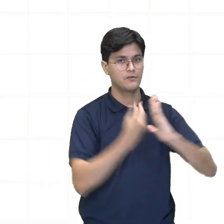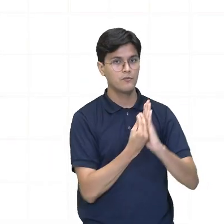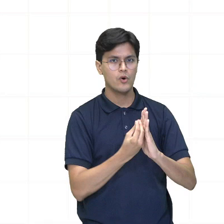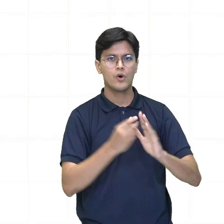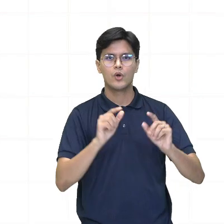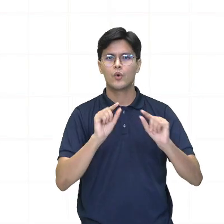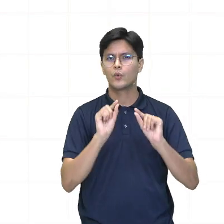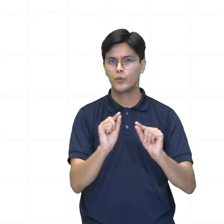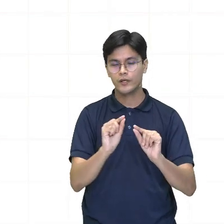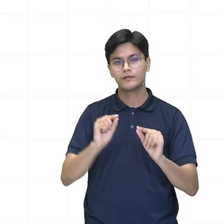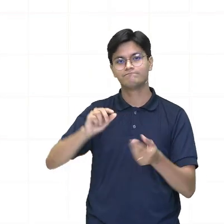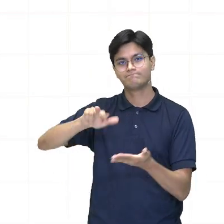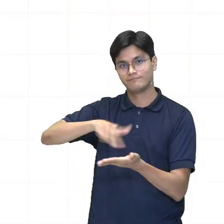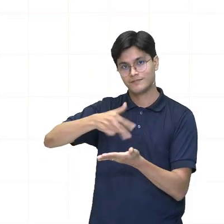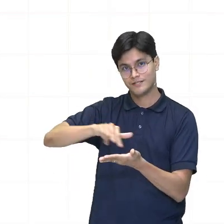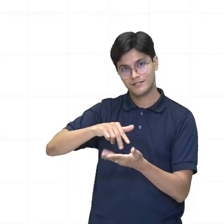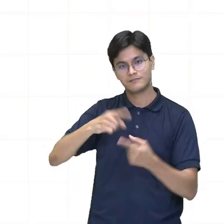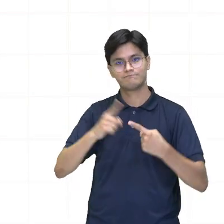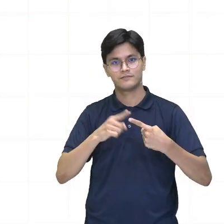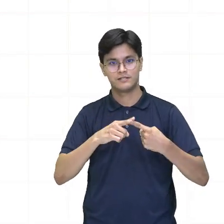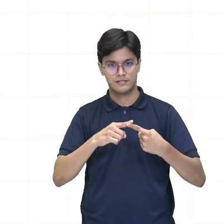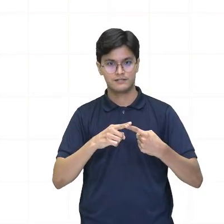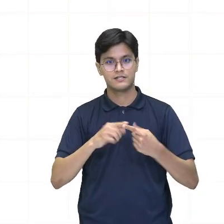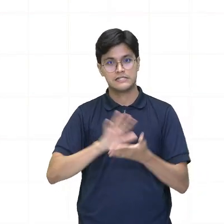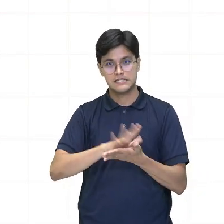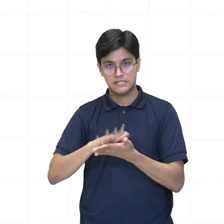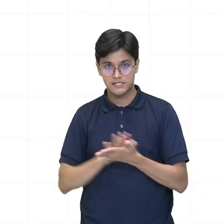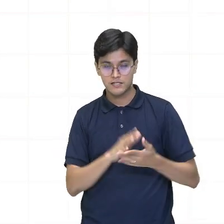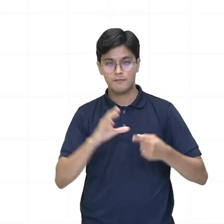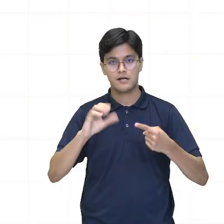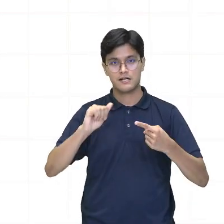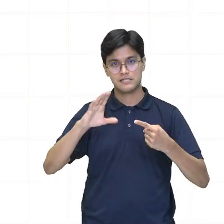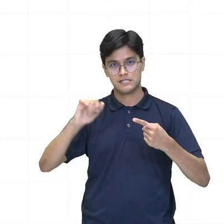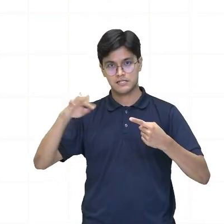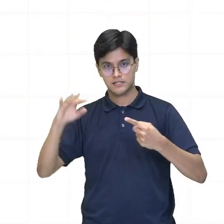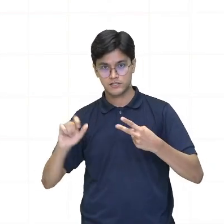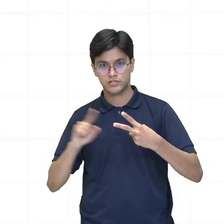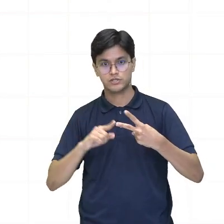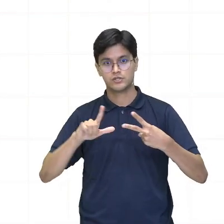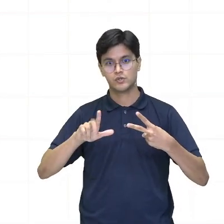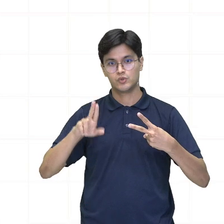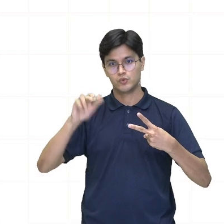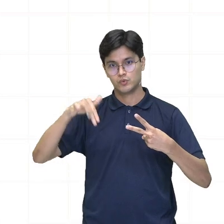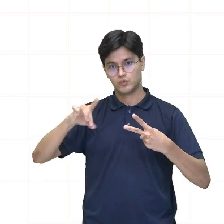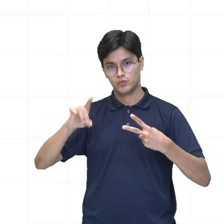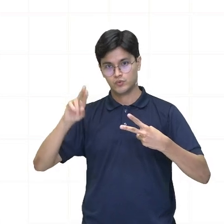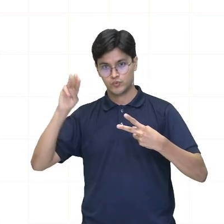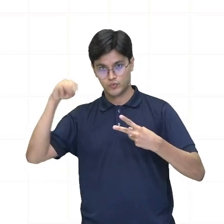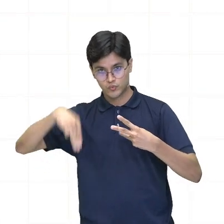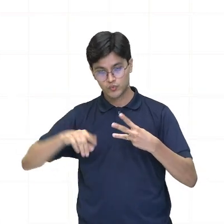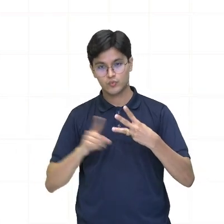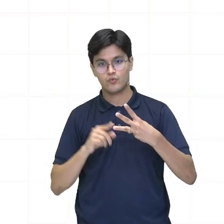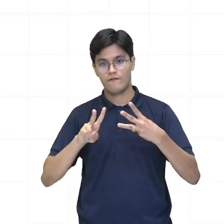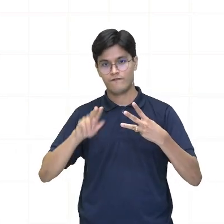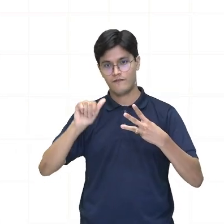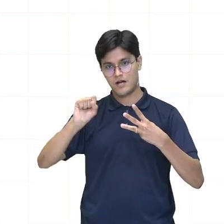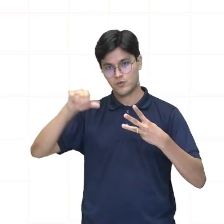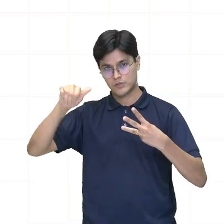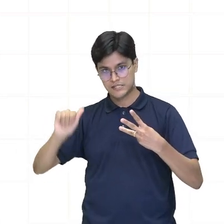como o samba de cacete, o lundu, a valsa e mazuca, que são danças de